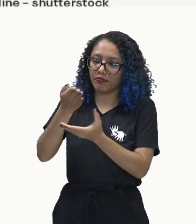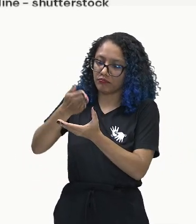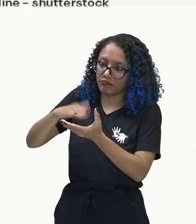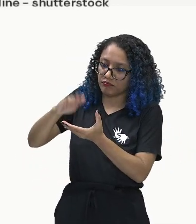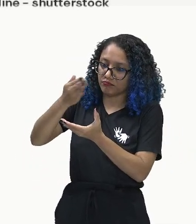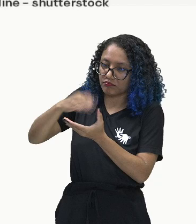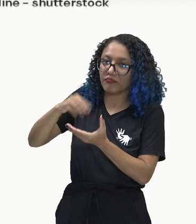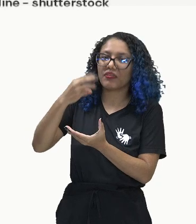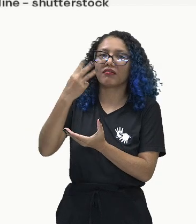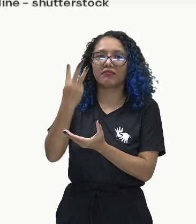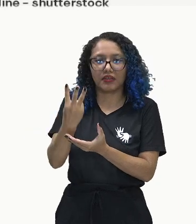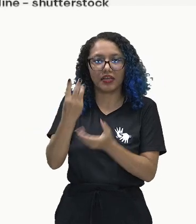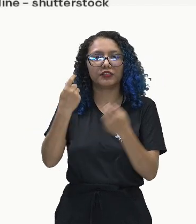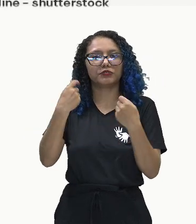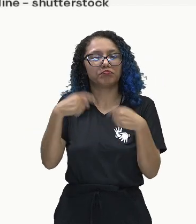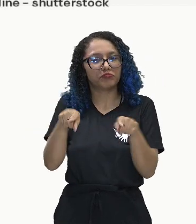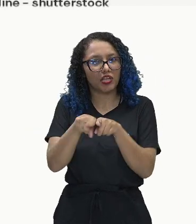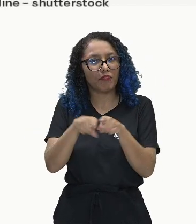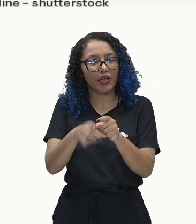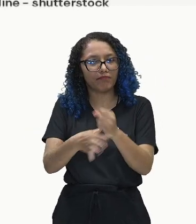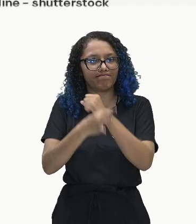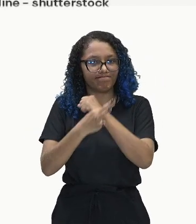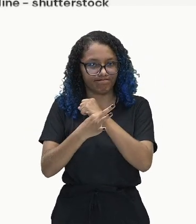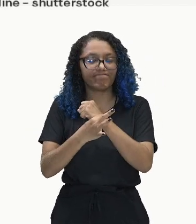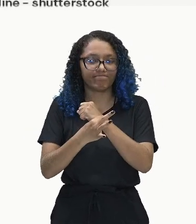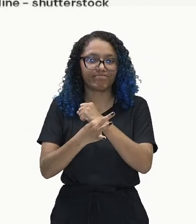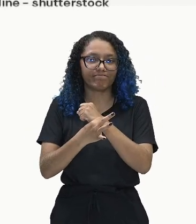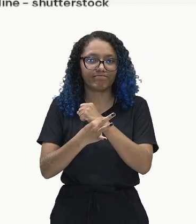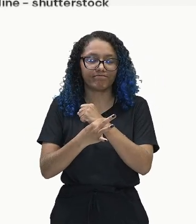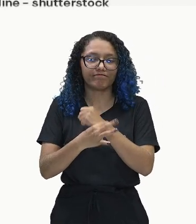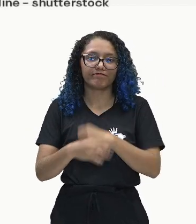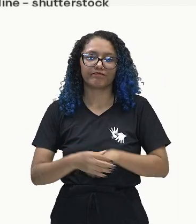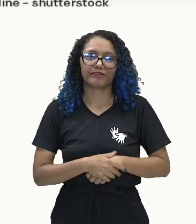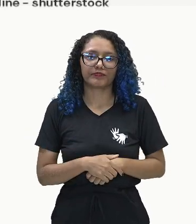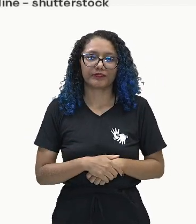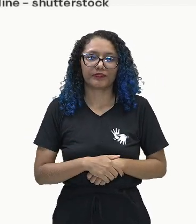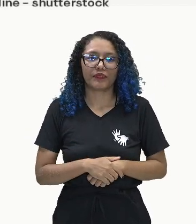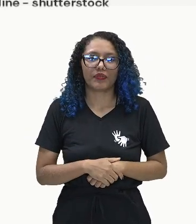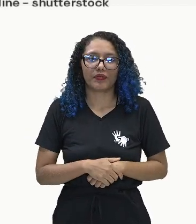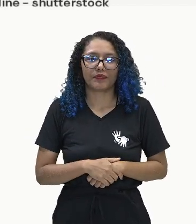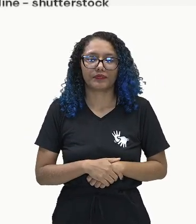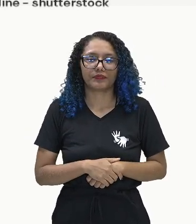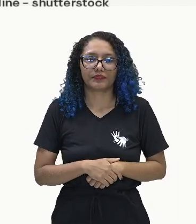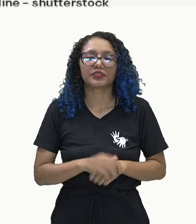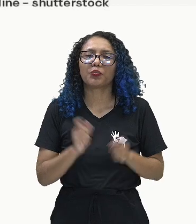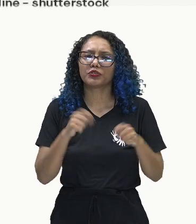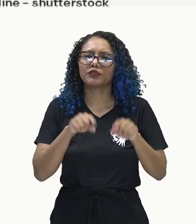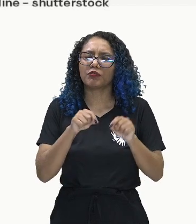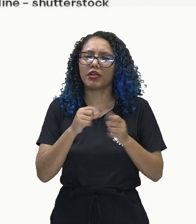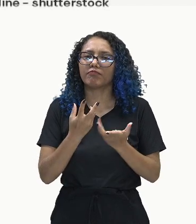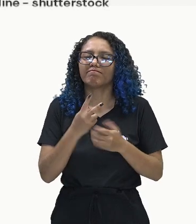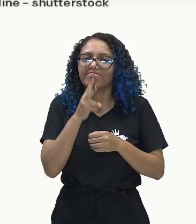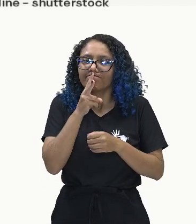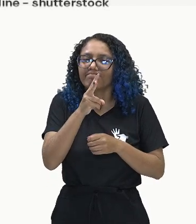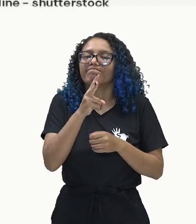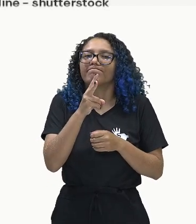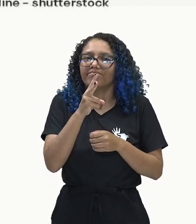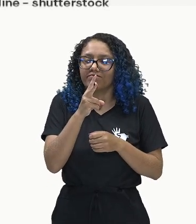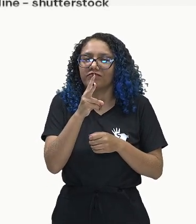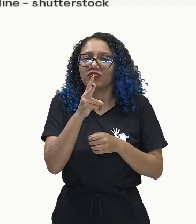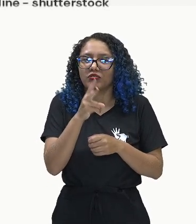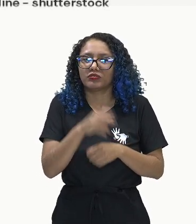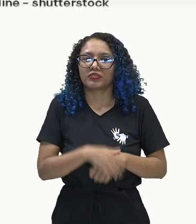ser resistentes, são musculares, né? E resistentes para poder ter a força de